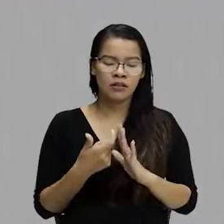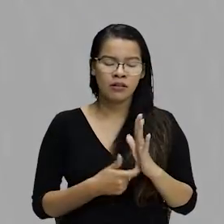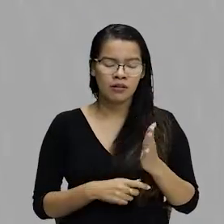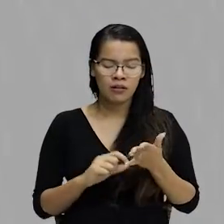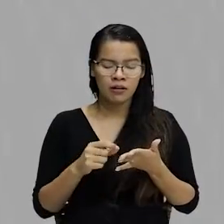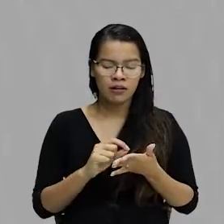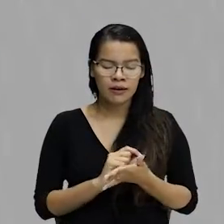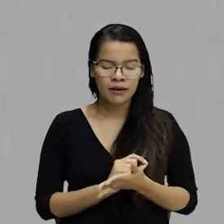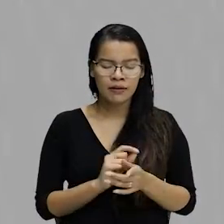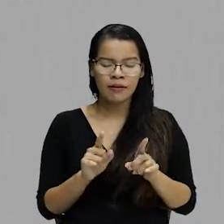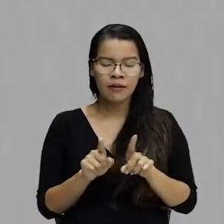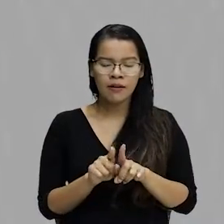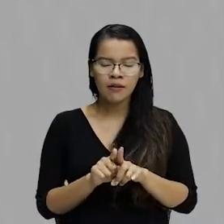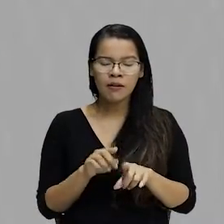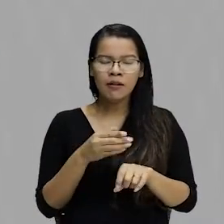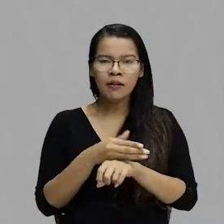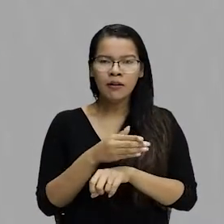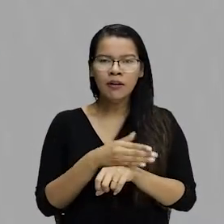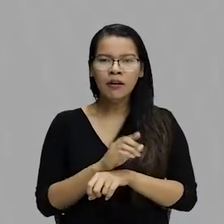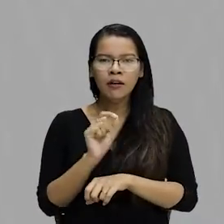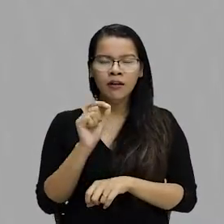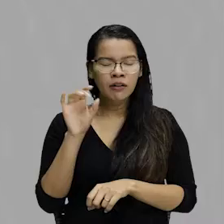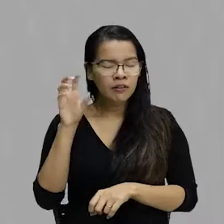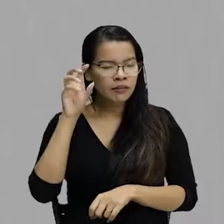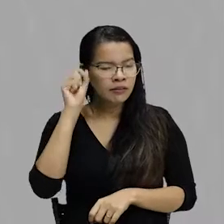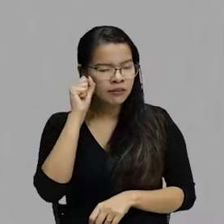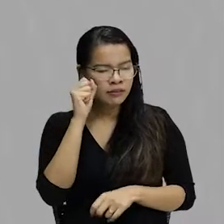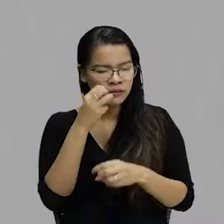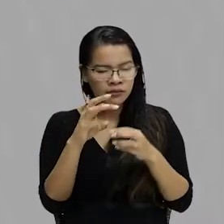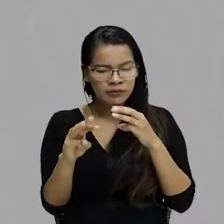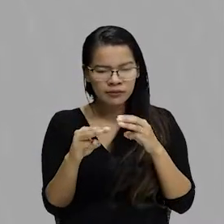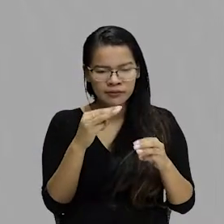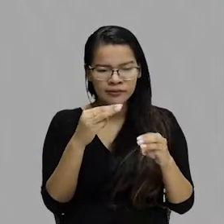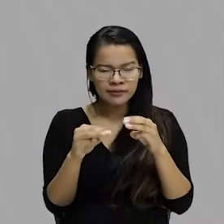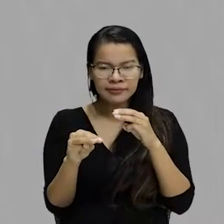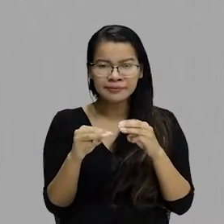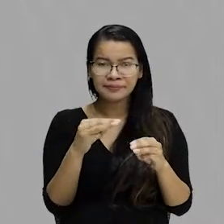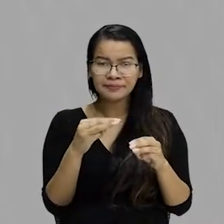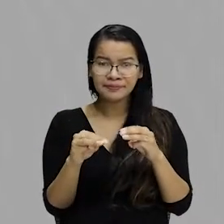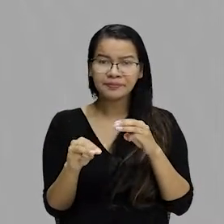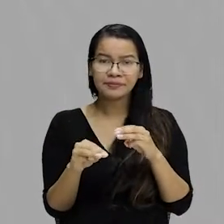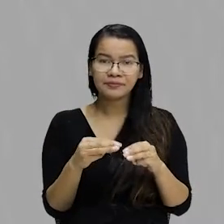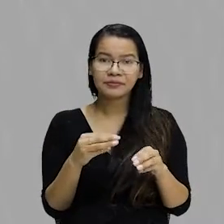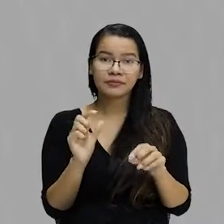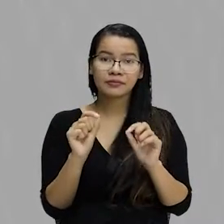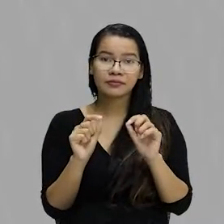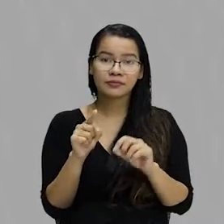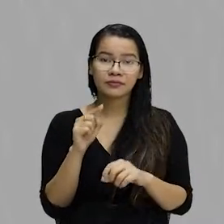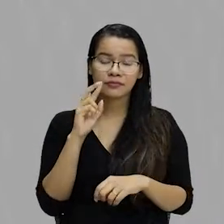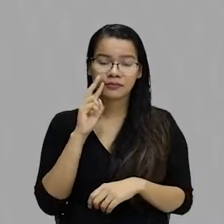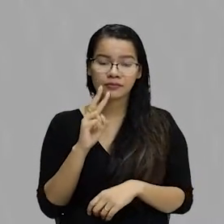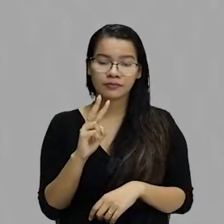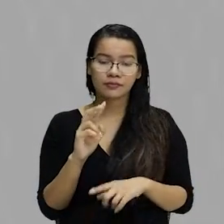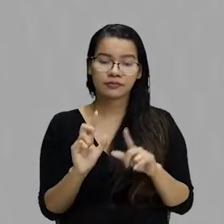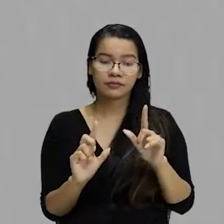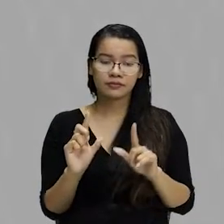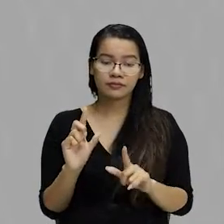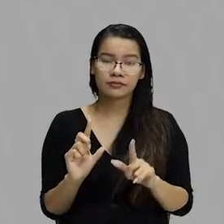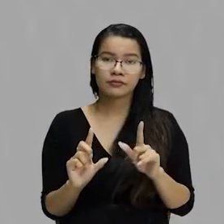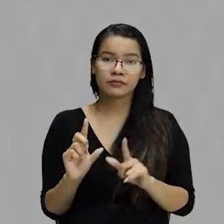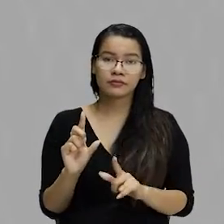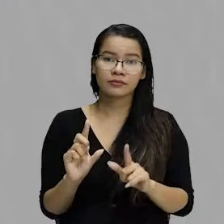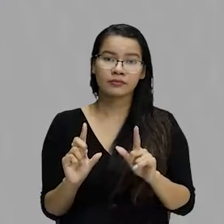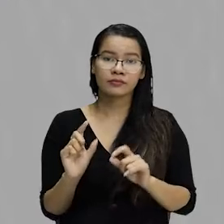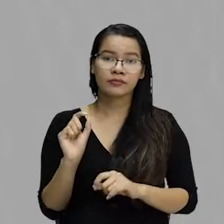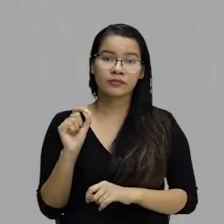escrito. Aplica-se ao que você ouve em música, né? Aplica-se ao que você vê na TV, aplica-se